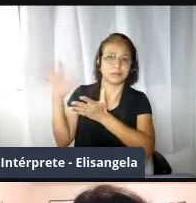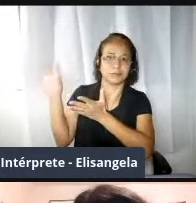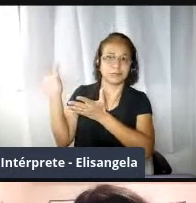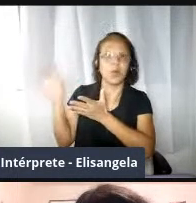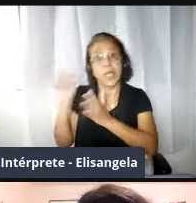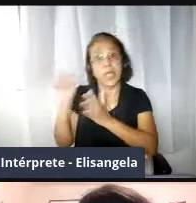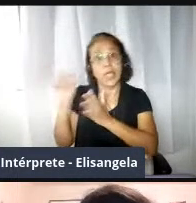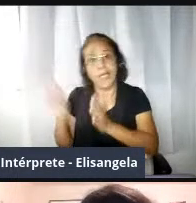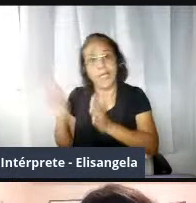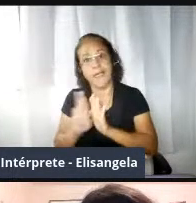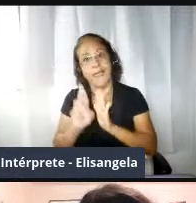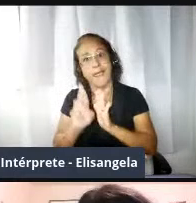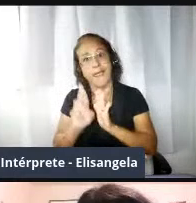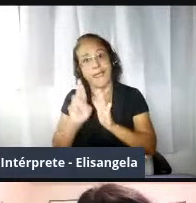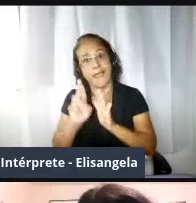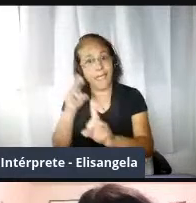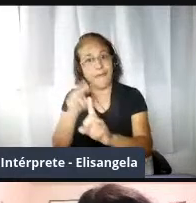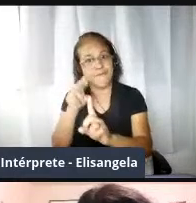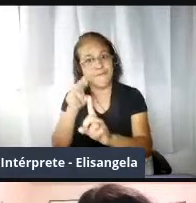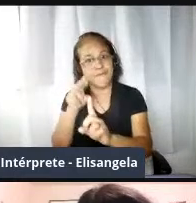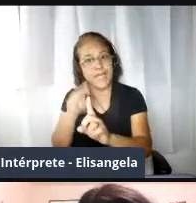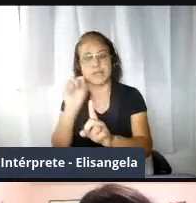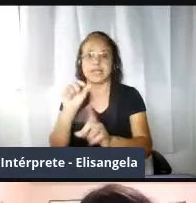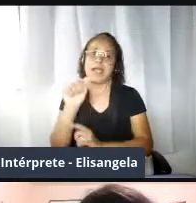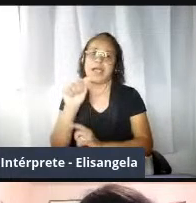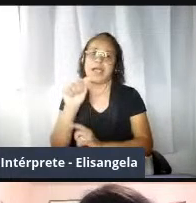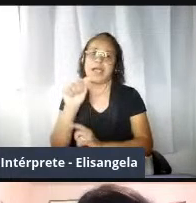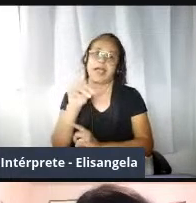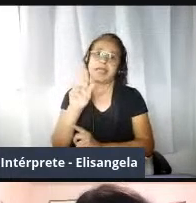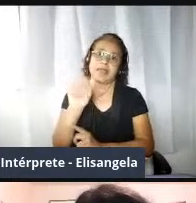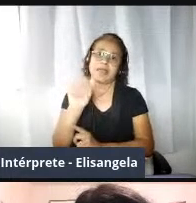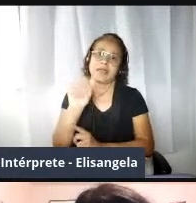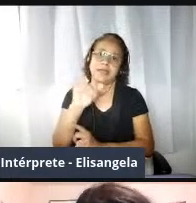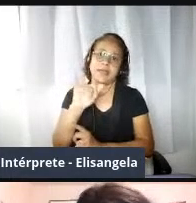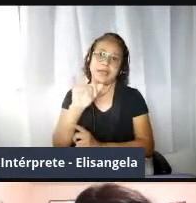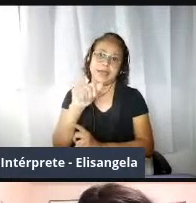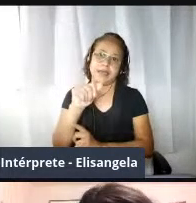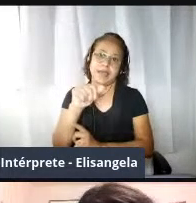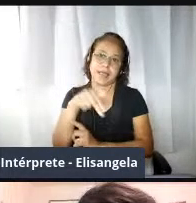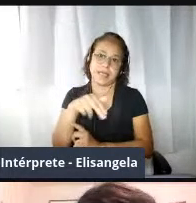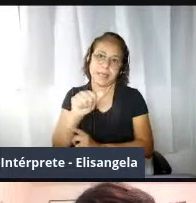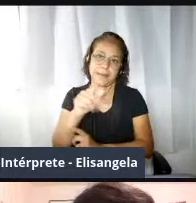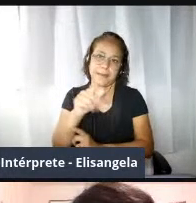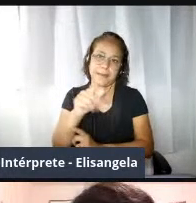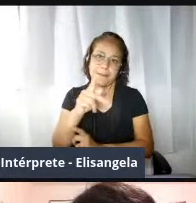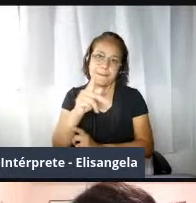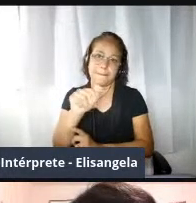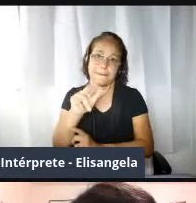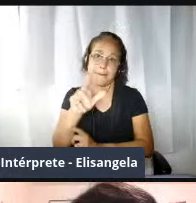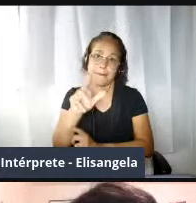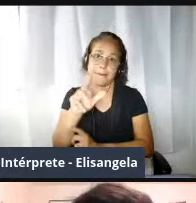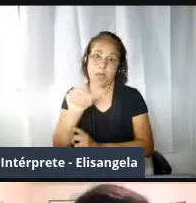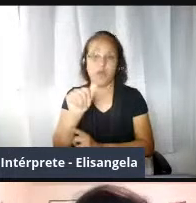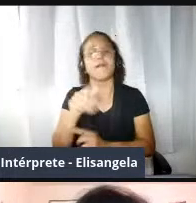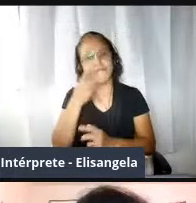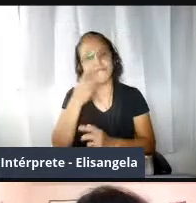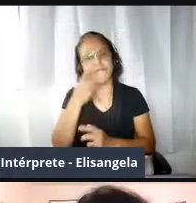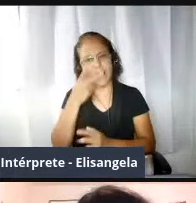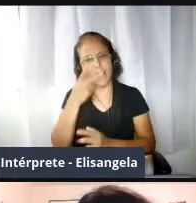aqui são as pesquisas da Adriana Paulo da Silva, né, que é o eu vai, vou falar ainda várias vezes sobre esse